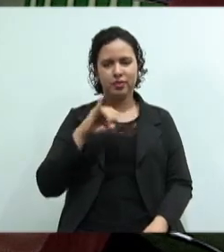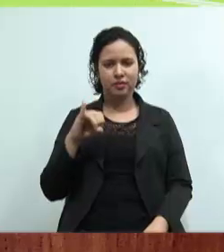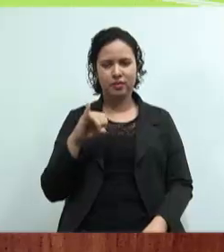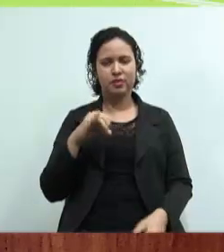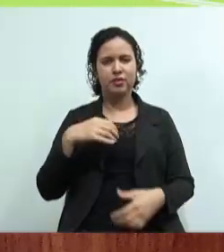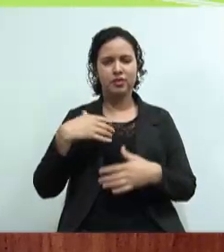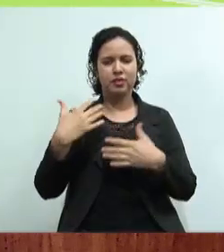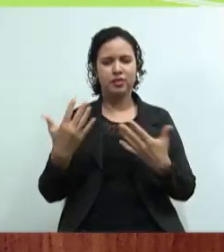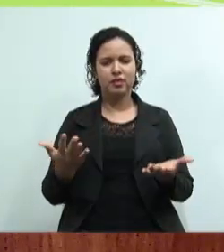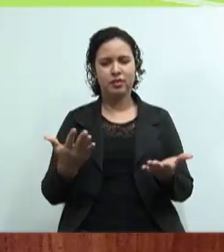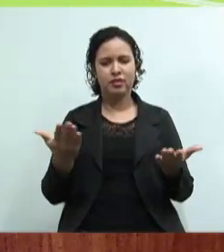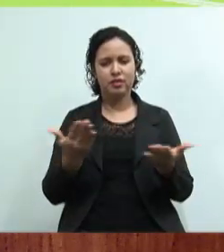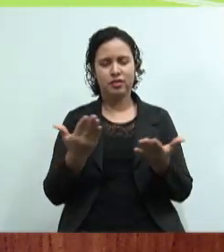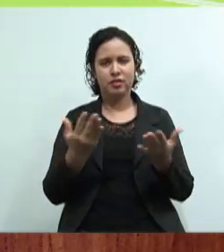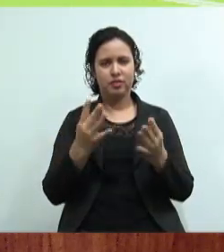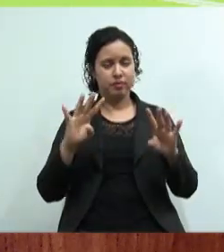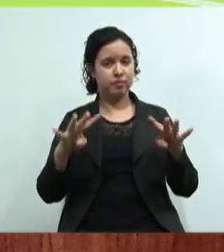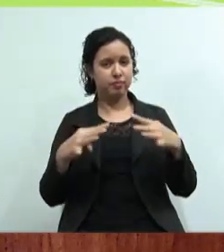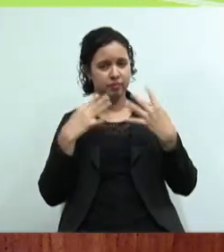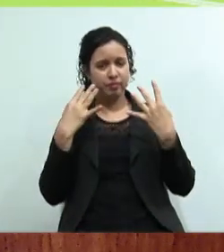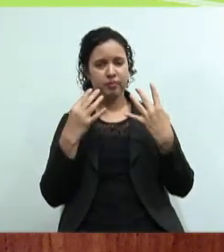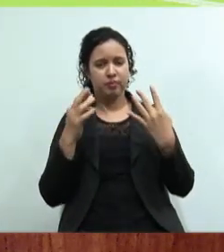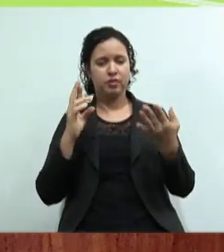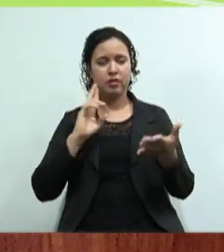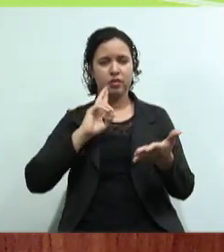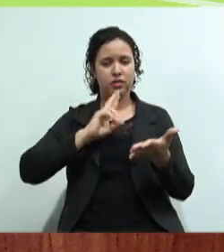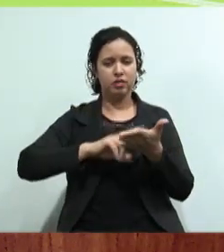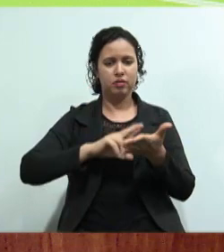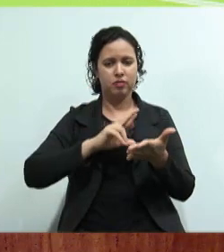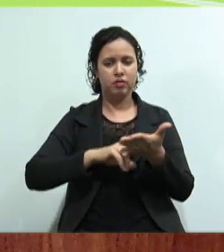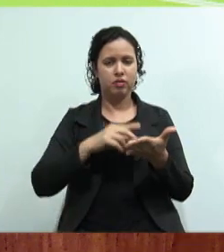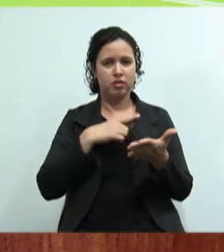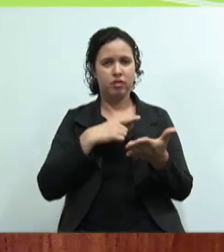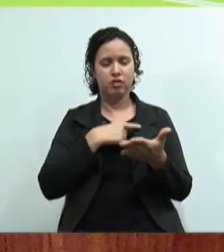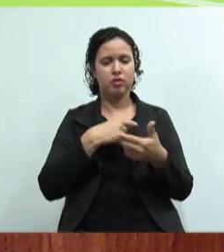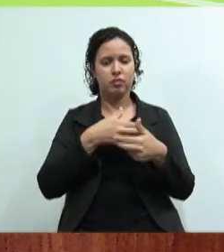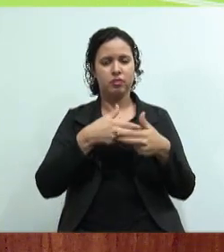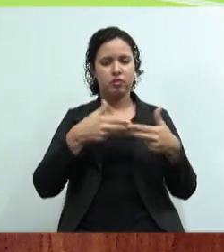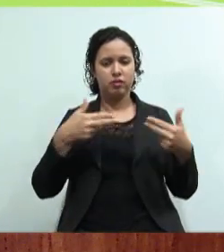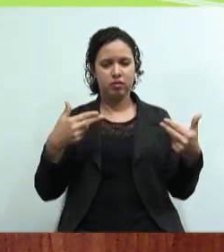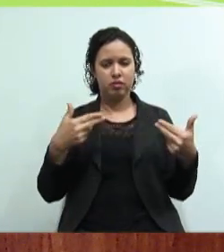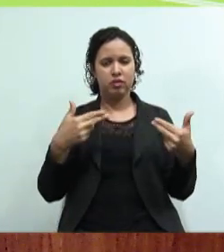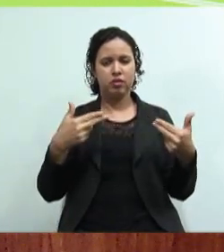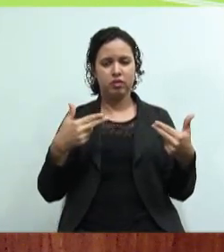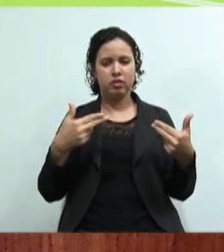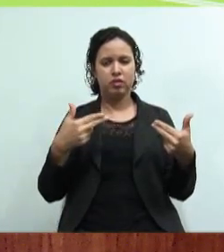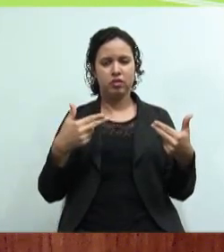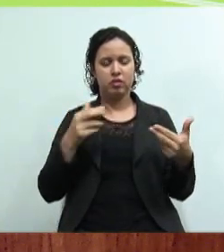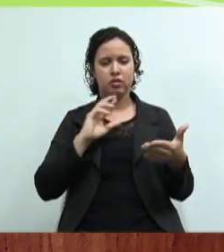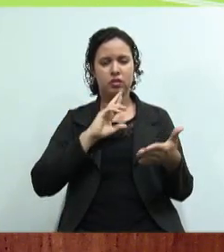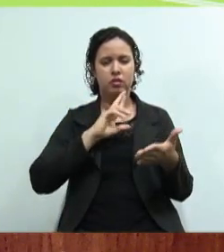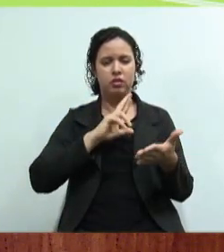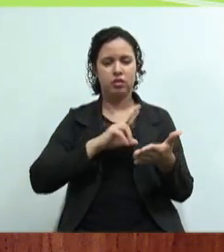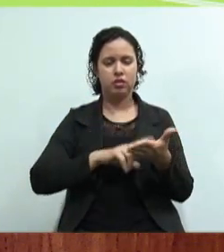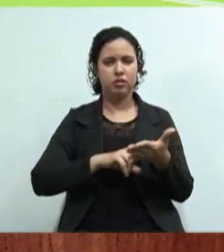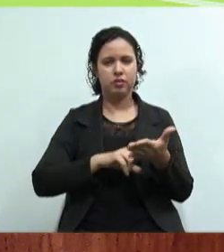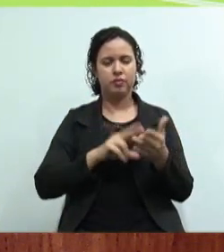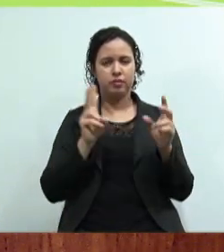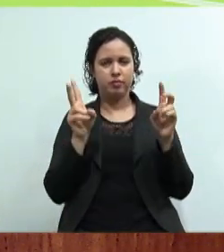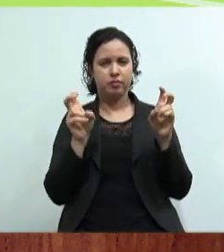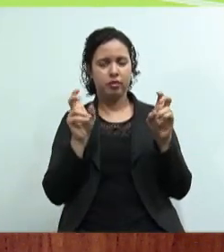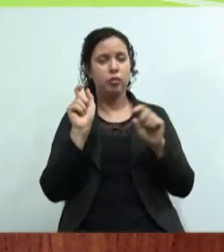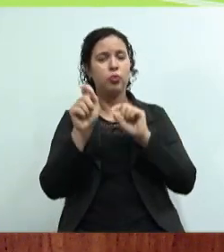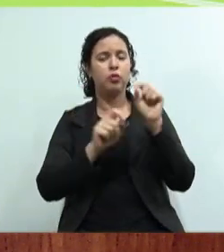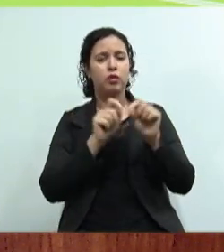Então, alunos, eu quero que vocês continuem mandando as respostas. Já tivemos várias respostas aqui, professora. Já responderam sobre o